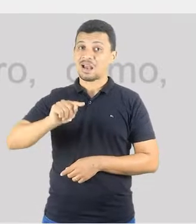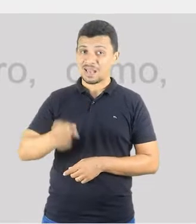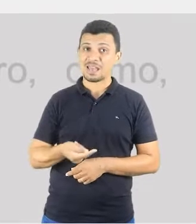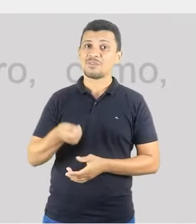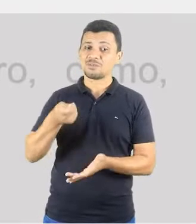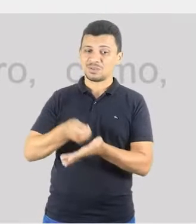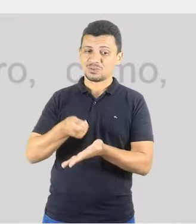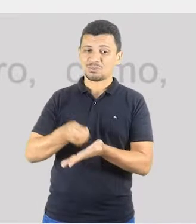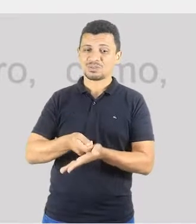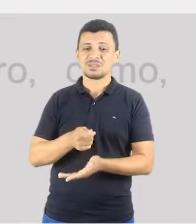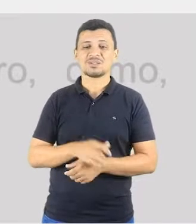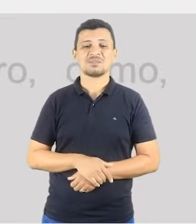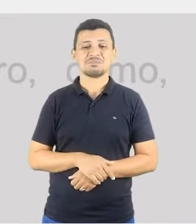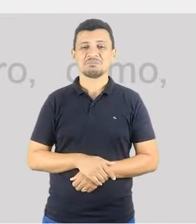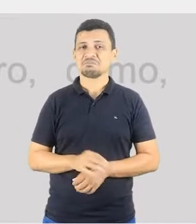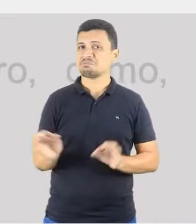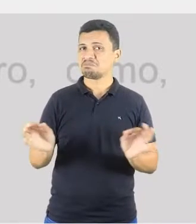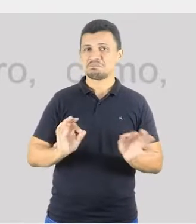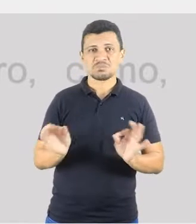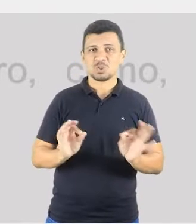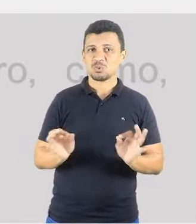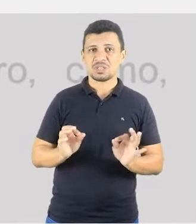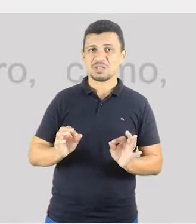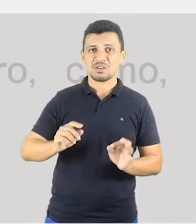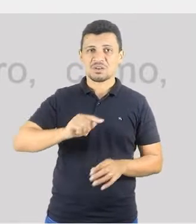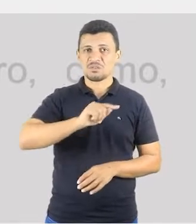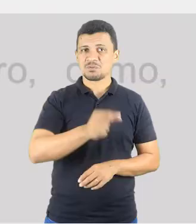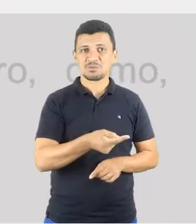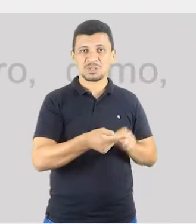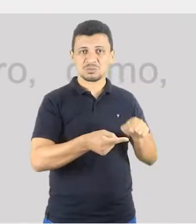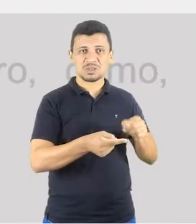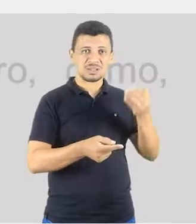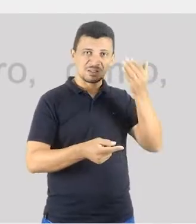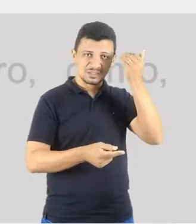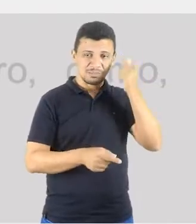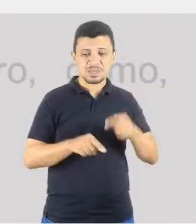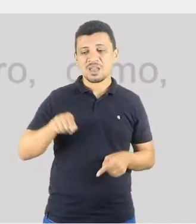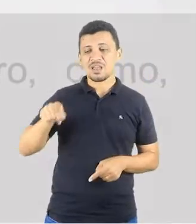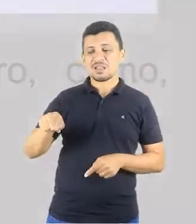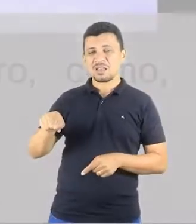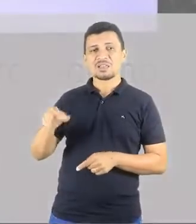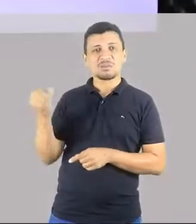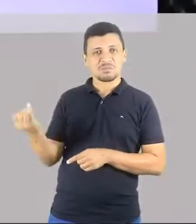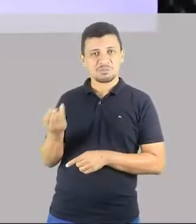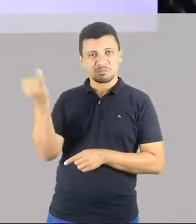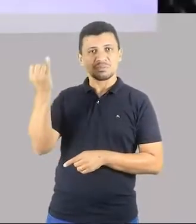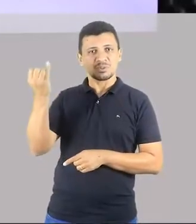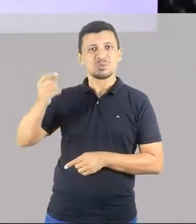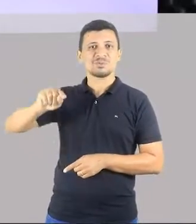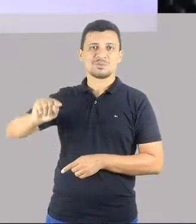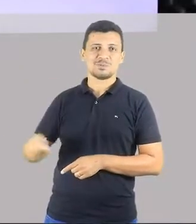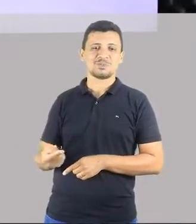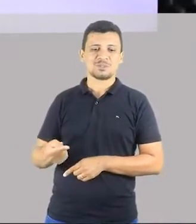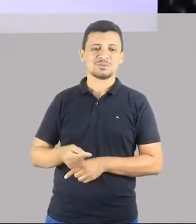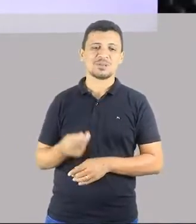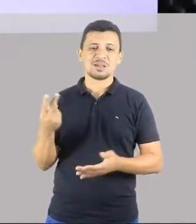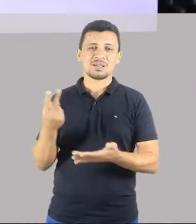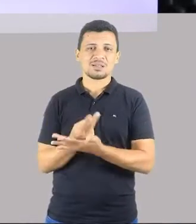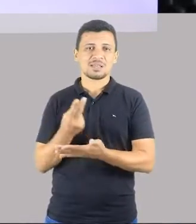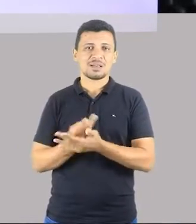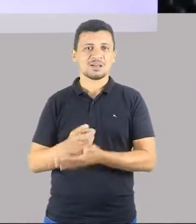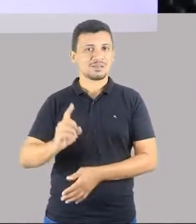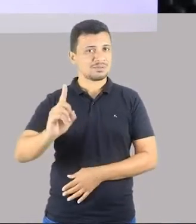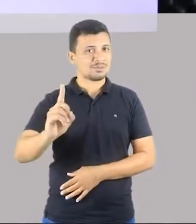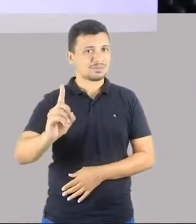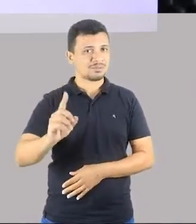depois de precioso. Não tem a vírgula depois de sabendo e precisaria de uma vírgula depois de precioso, certo? Então, está incorreto a letra